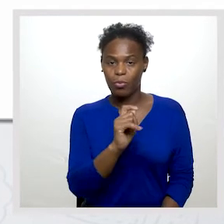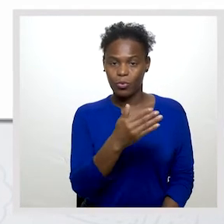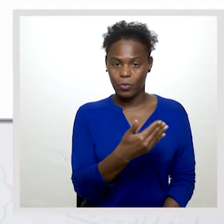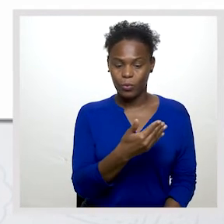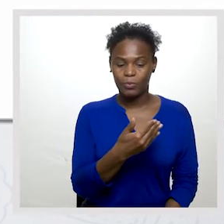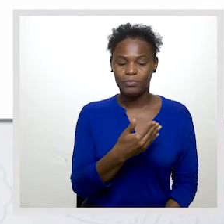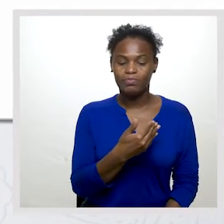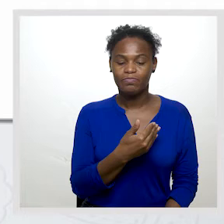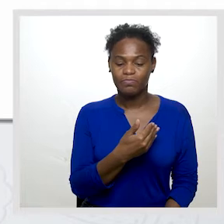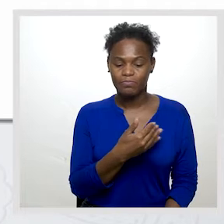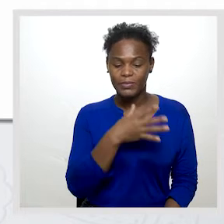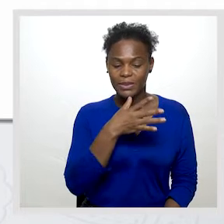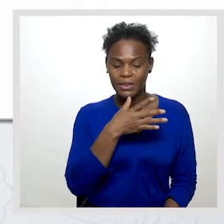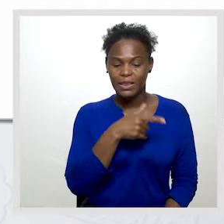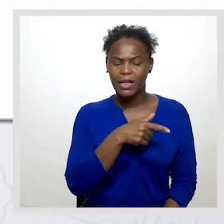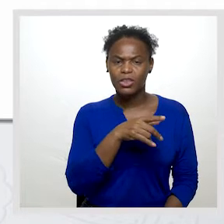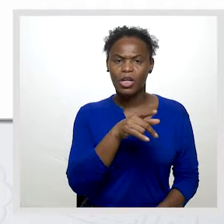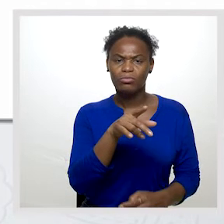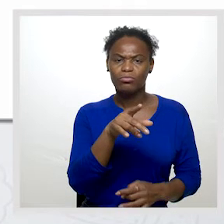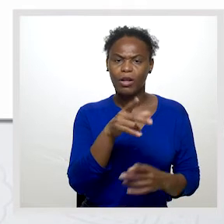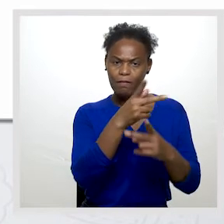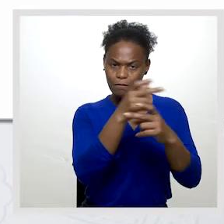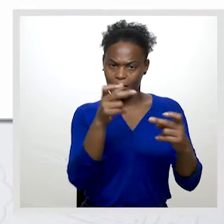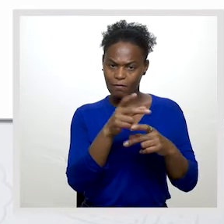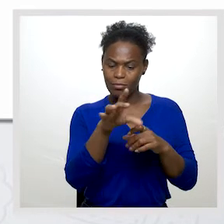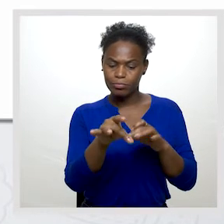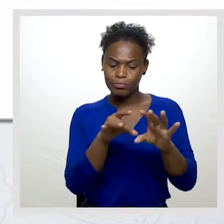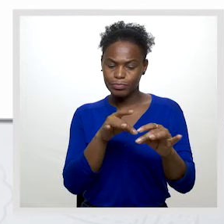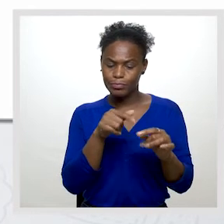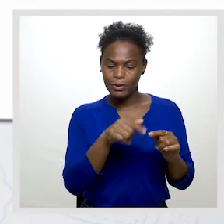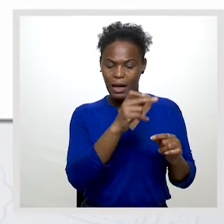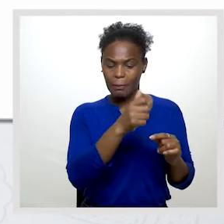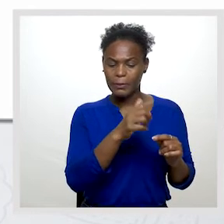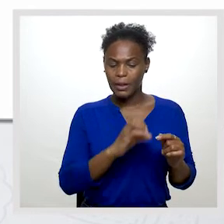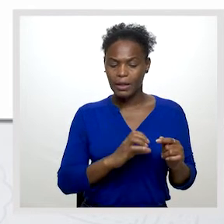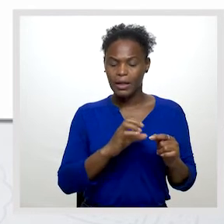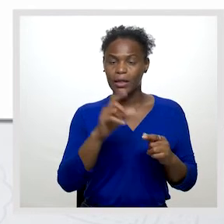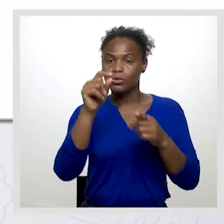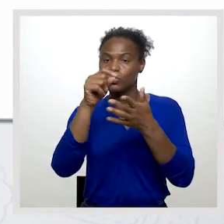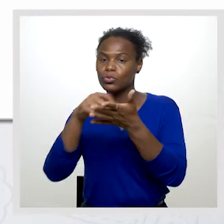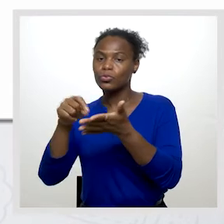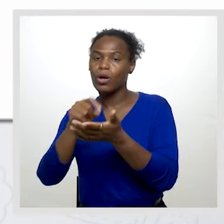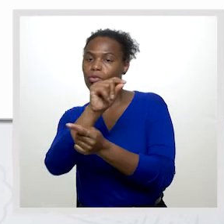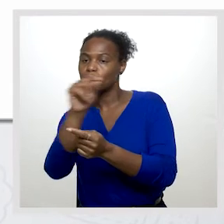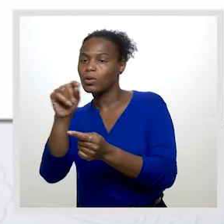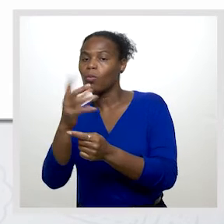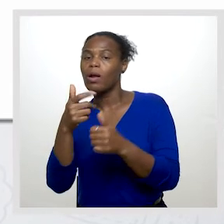1.1 diz o seguinte: das opções seguintes, assinala a opção correta.